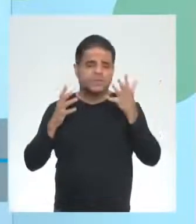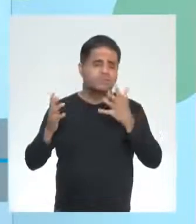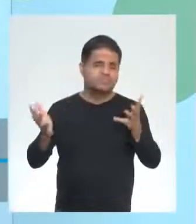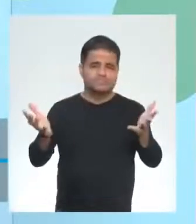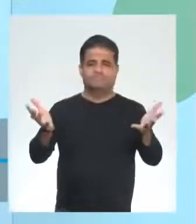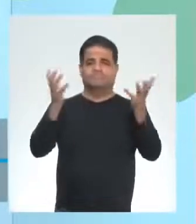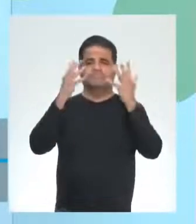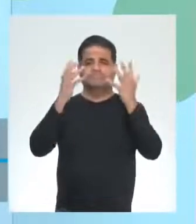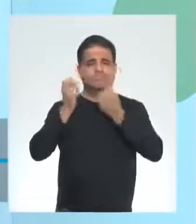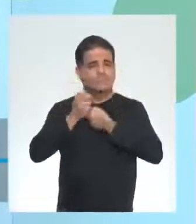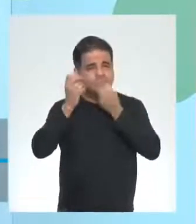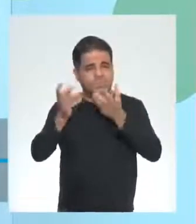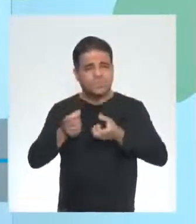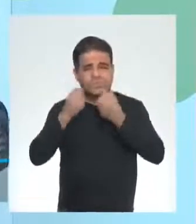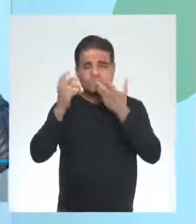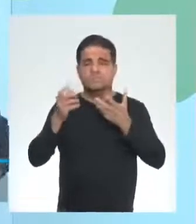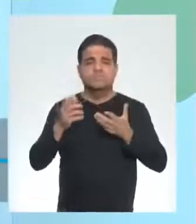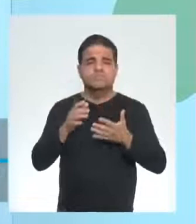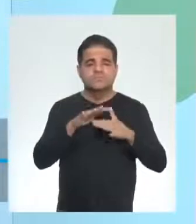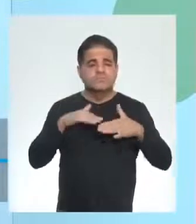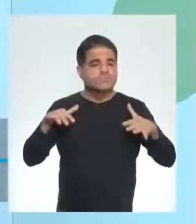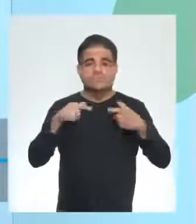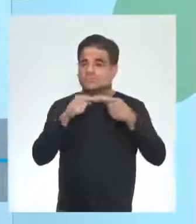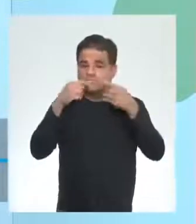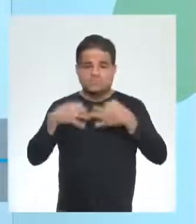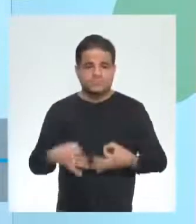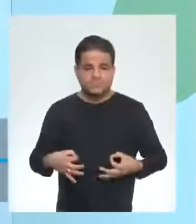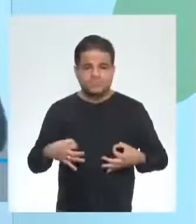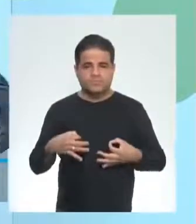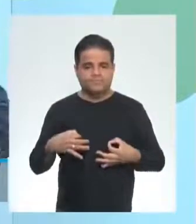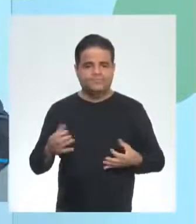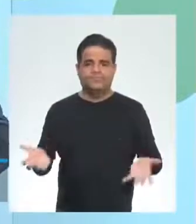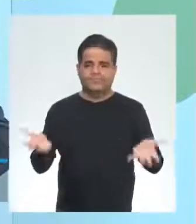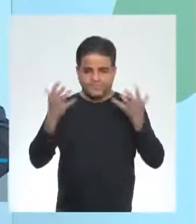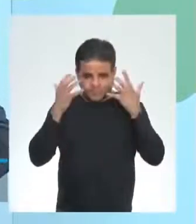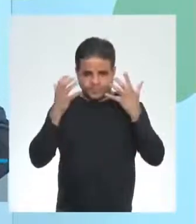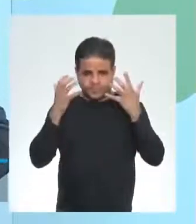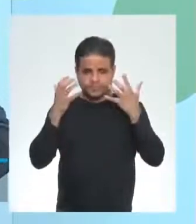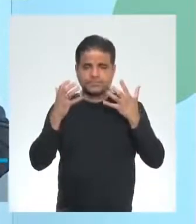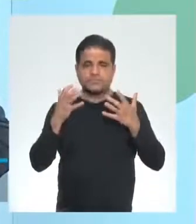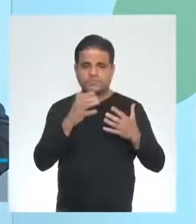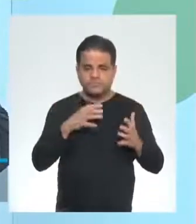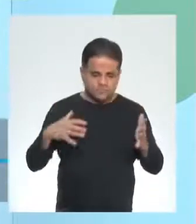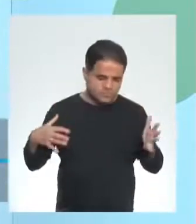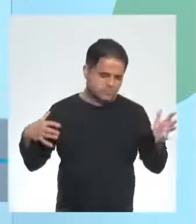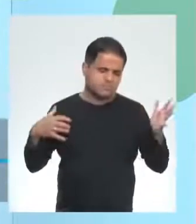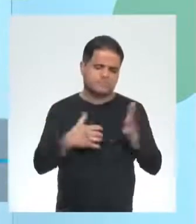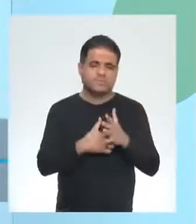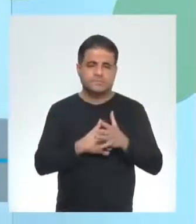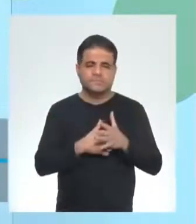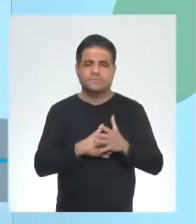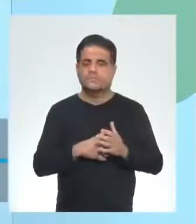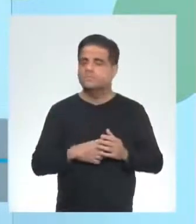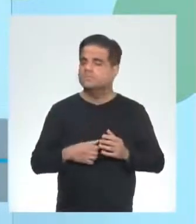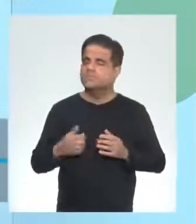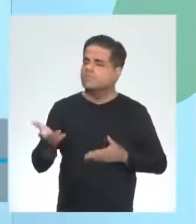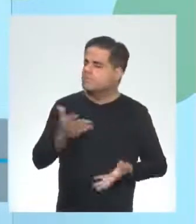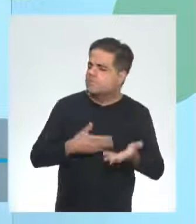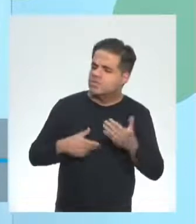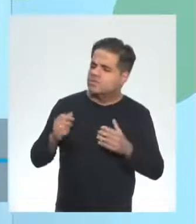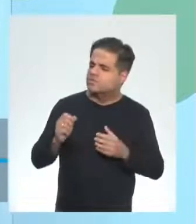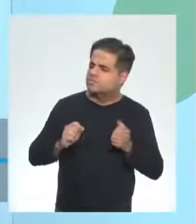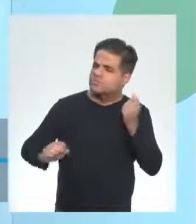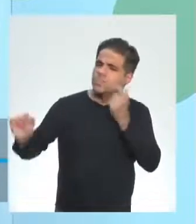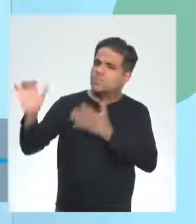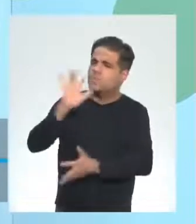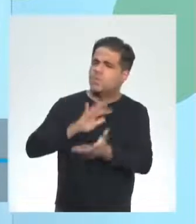você tem com uma informação que às vezes nem é adequada, você acaba tendo aí um acidente, né? Pessoal, com relação à poluição